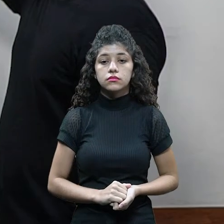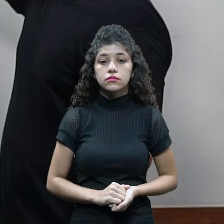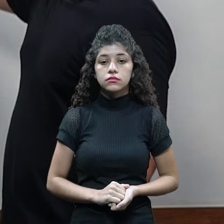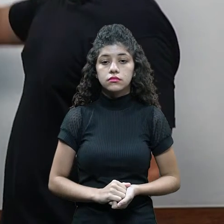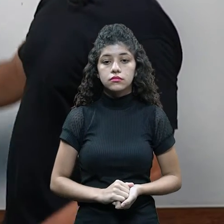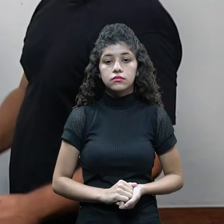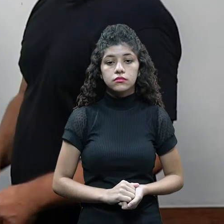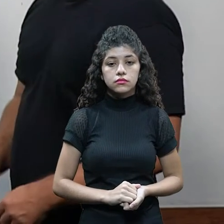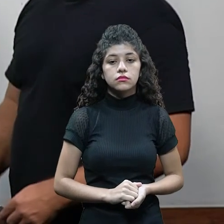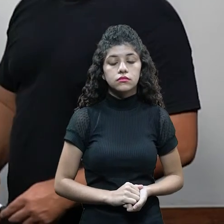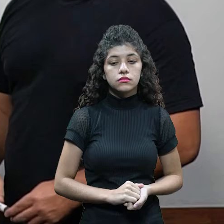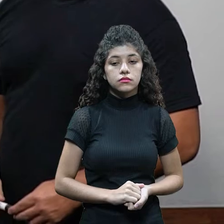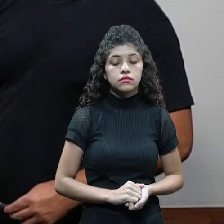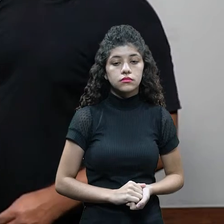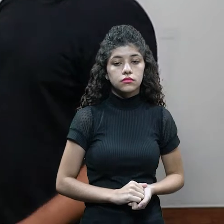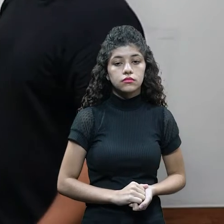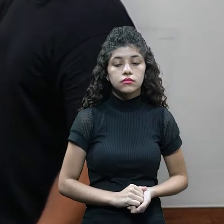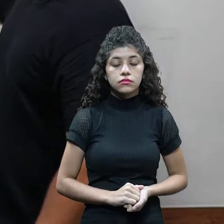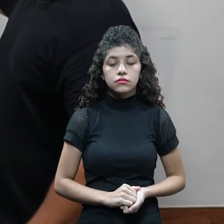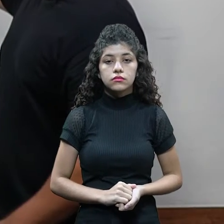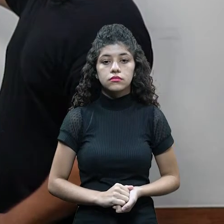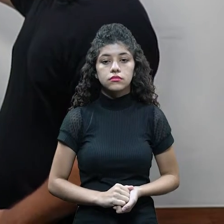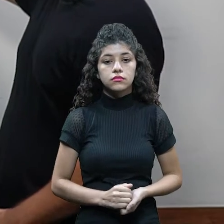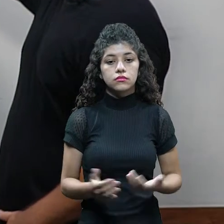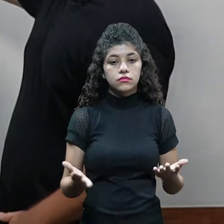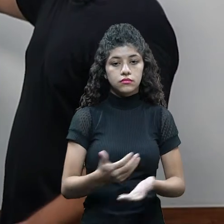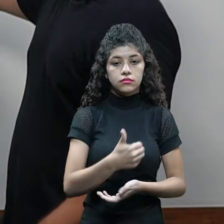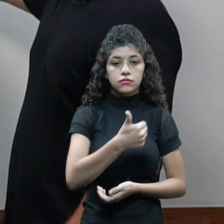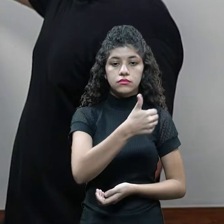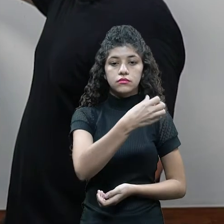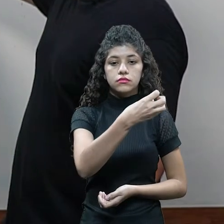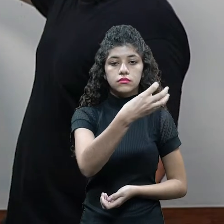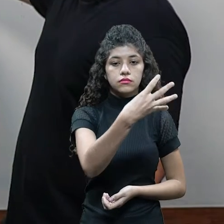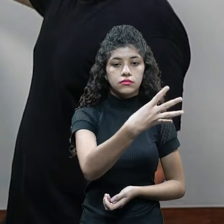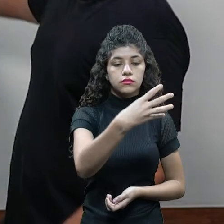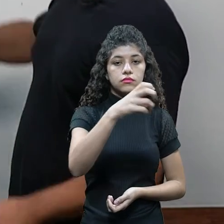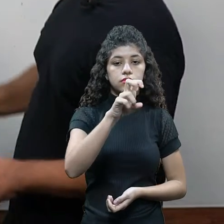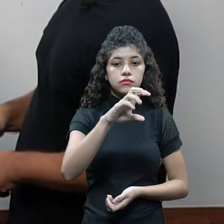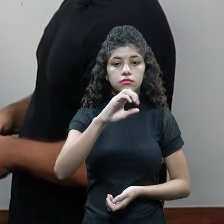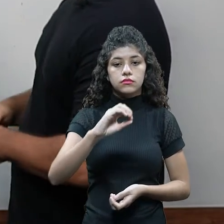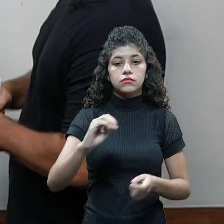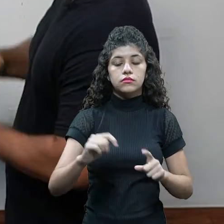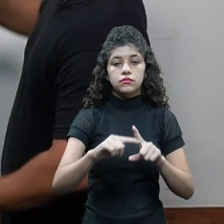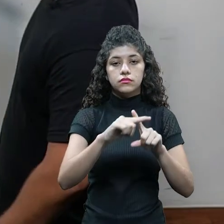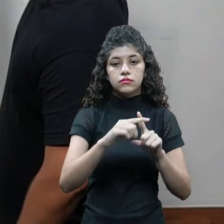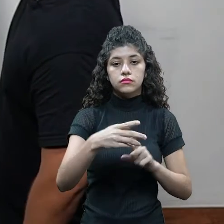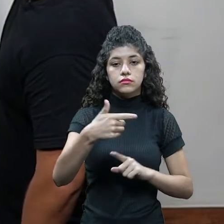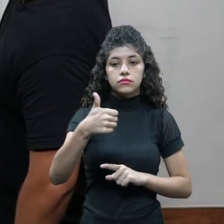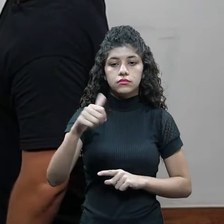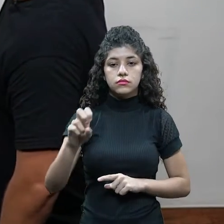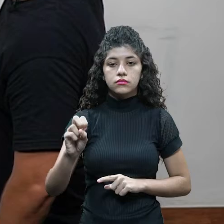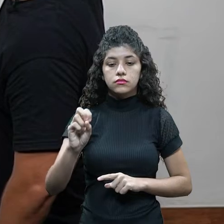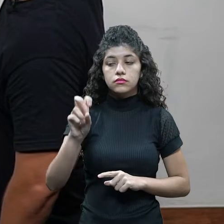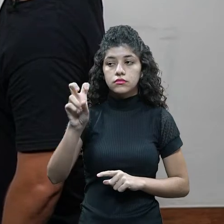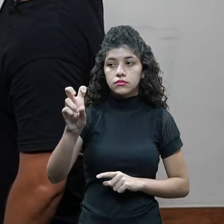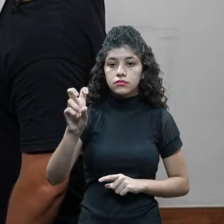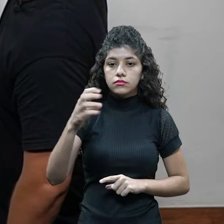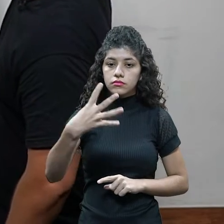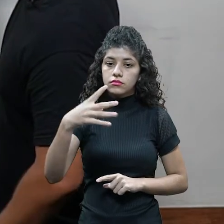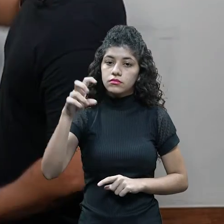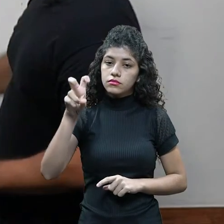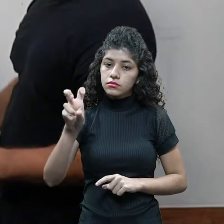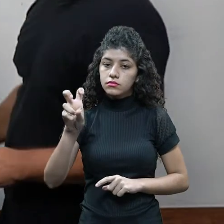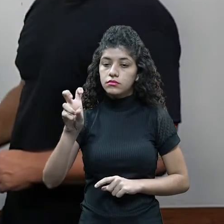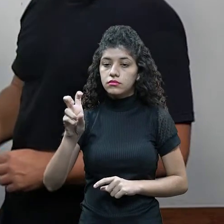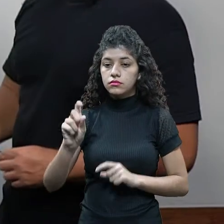baixo, resta 450 dividido por 10, que é igual a quanto? 45.